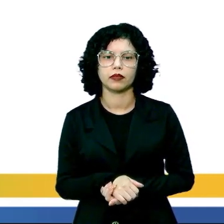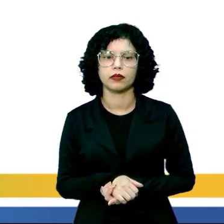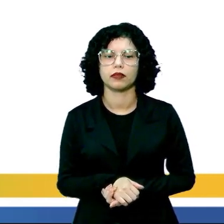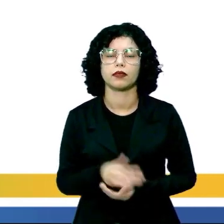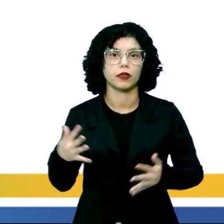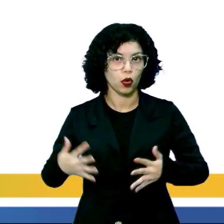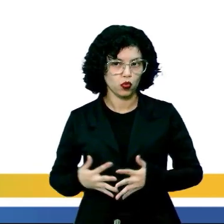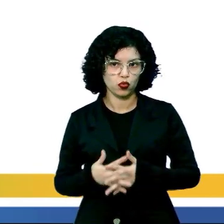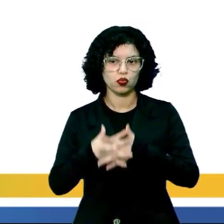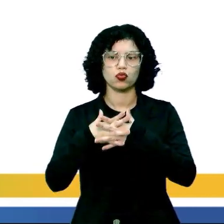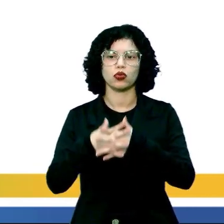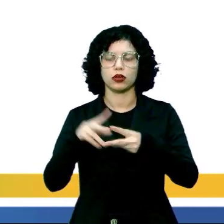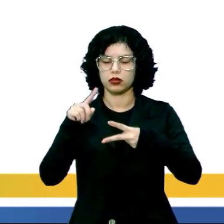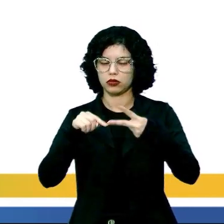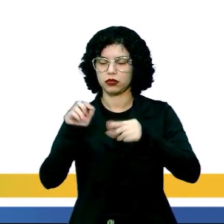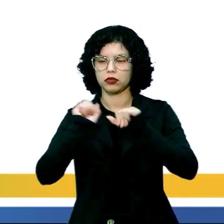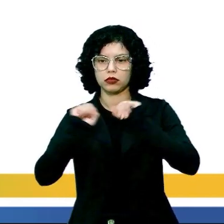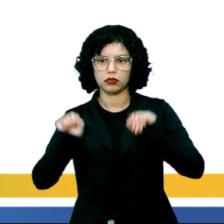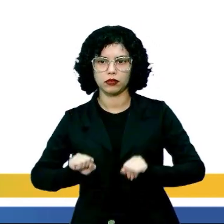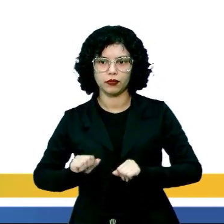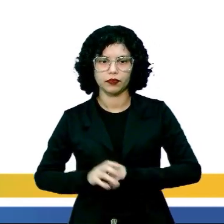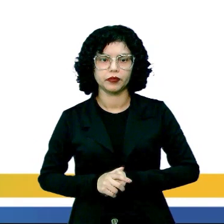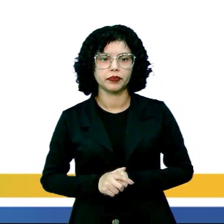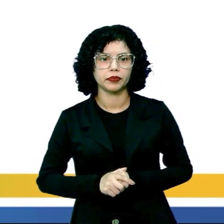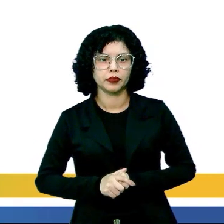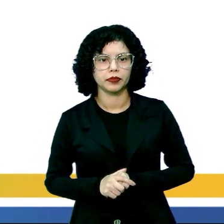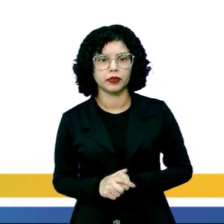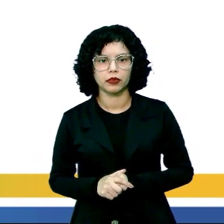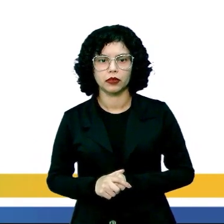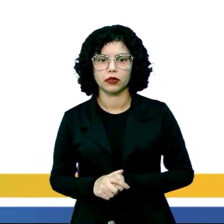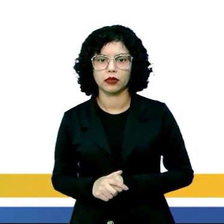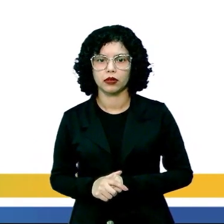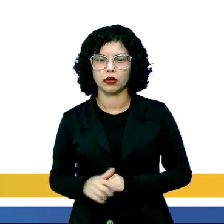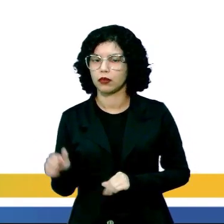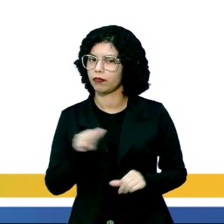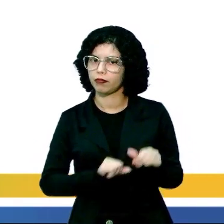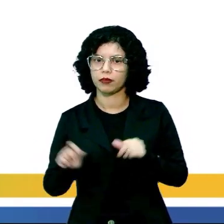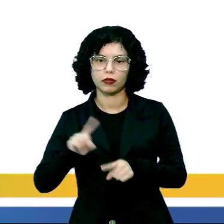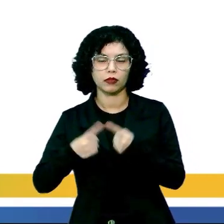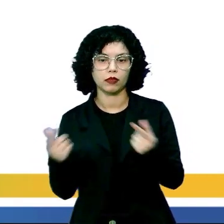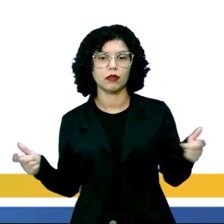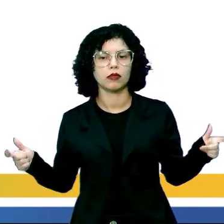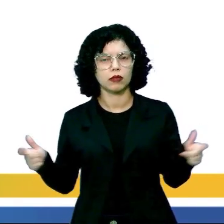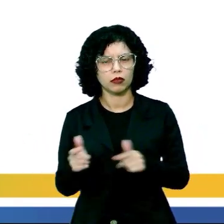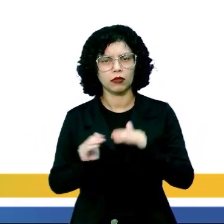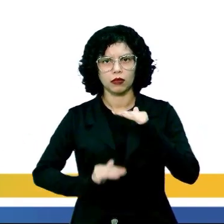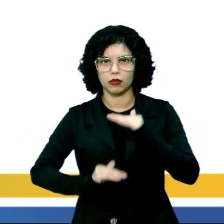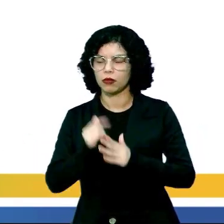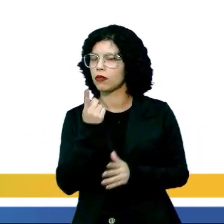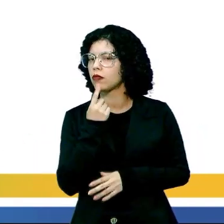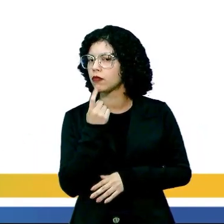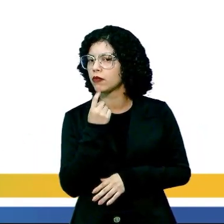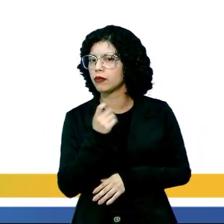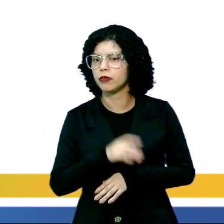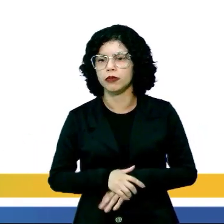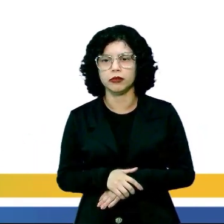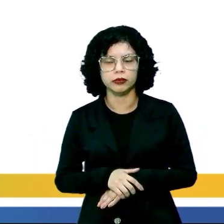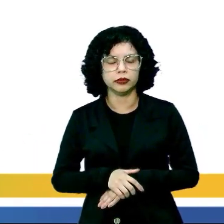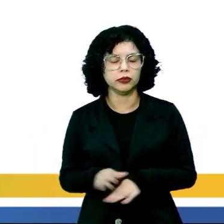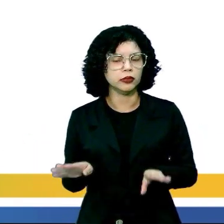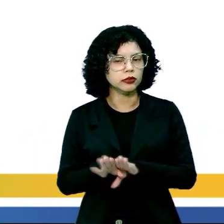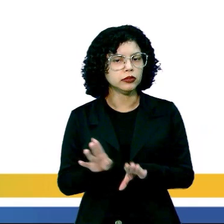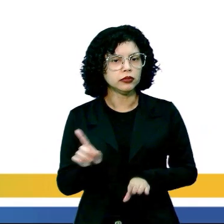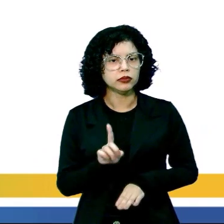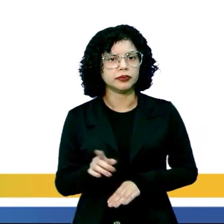tem relação sim entre esses dois sistemas. Alternativa E. Não seja alterada, mas ocorre redução da pressão sanguínea.